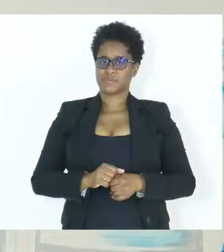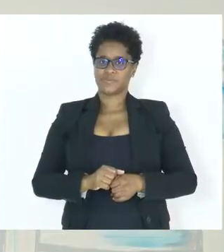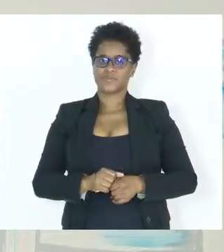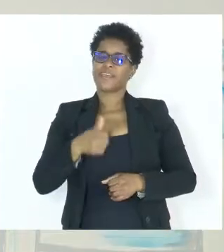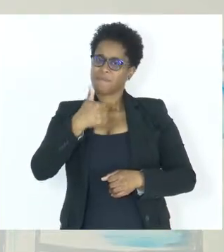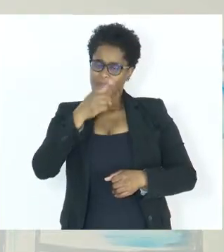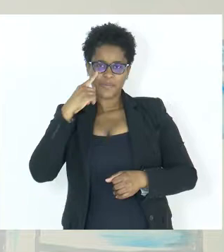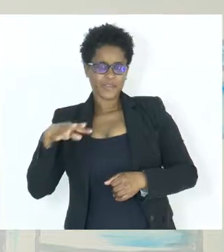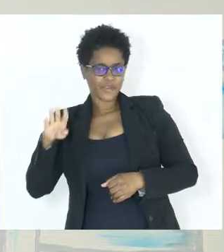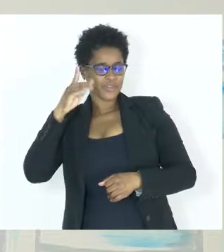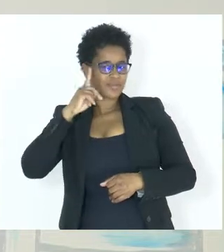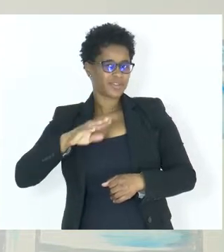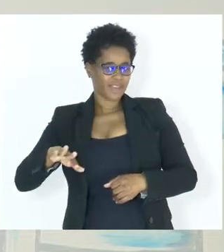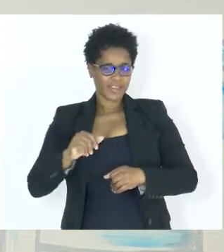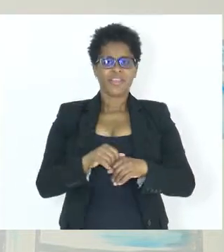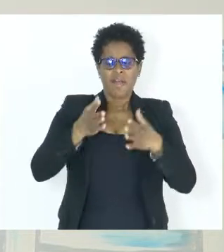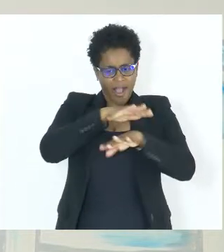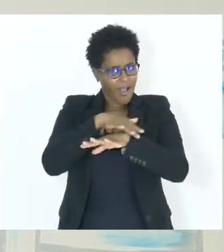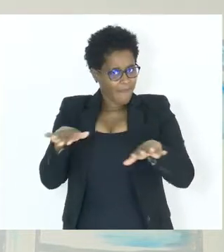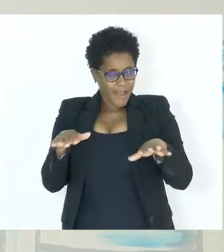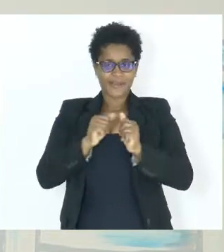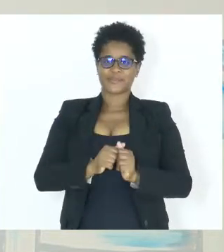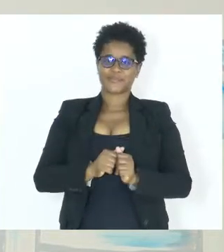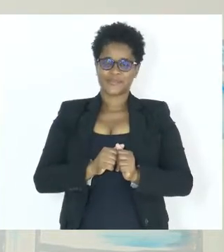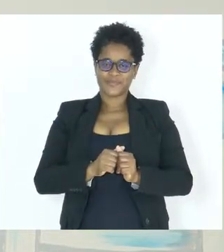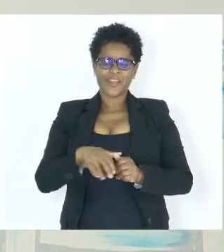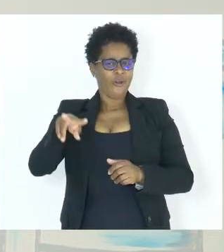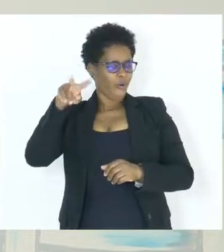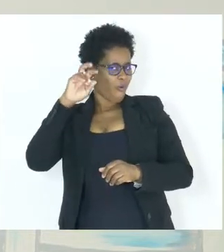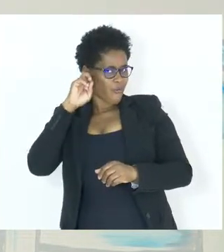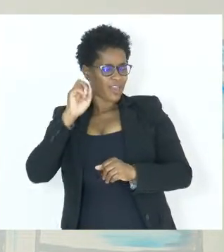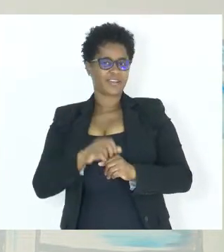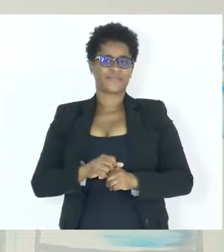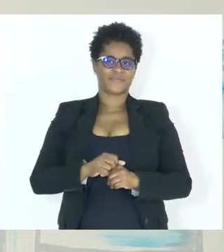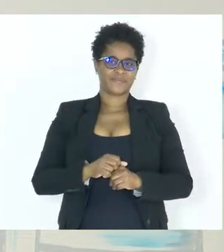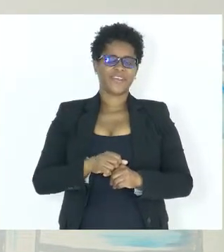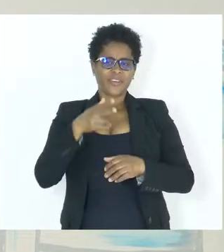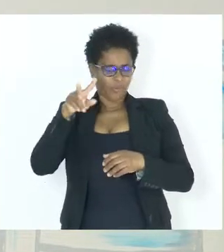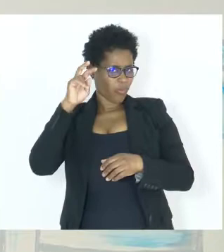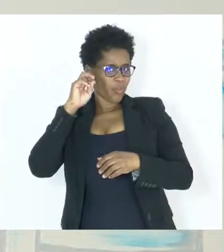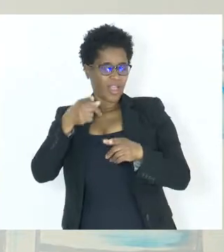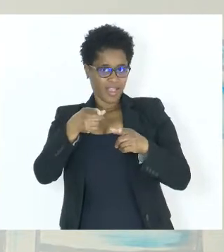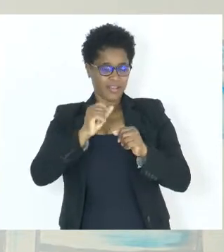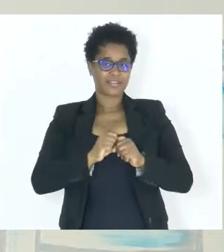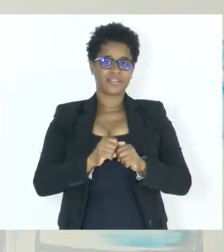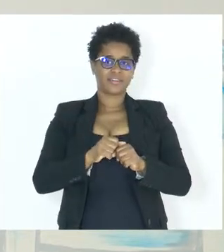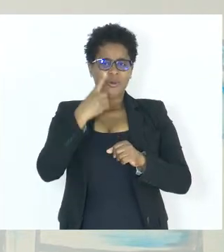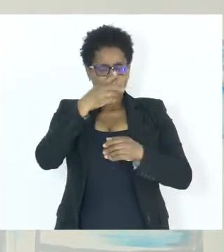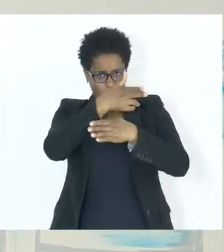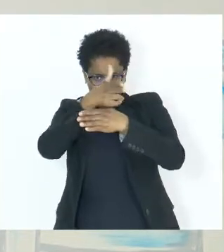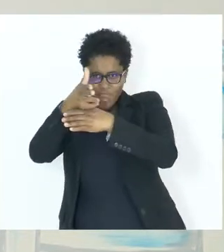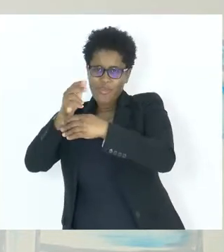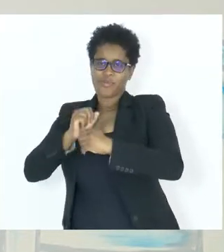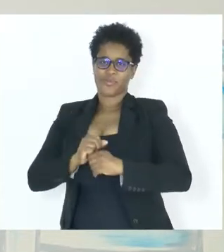Bem, meninos e meninas, acabaram de ouvir e escutar um